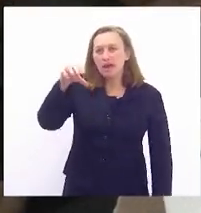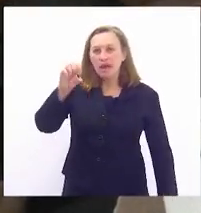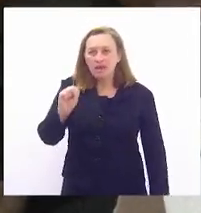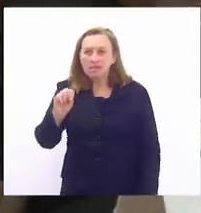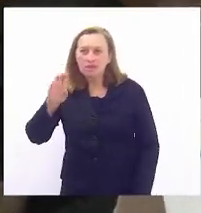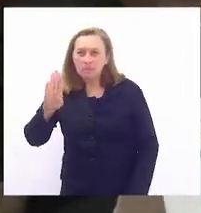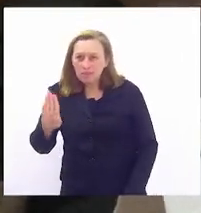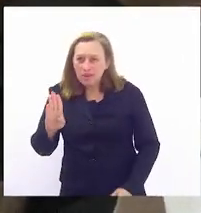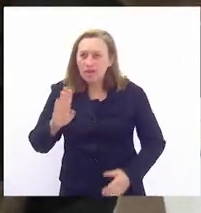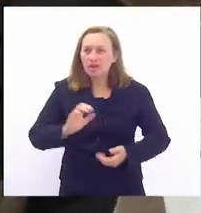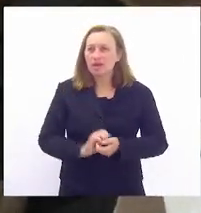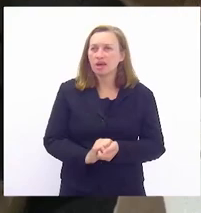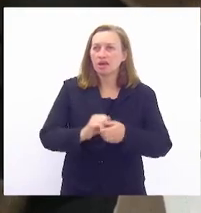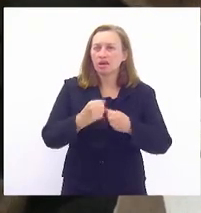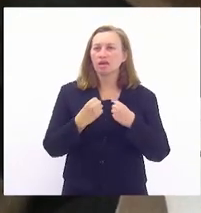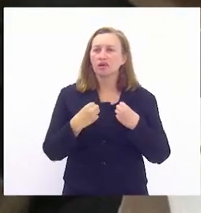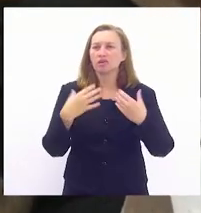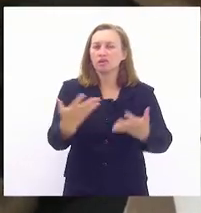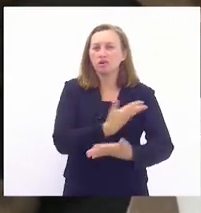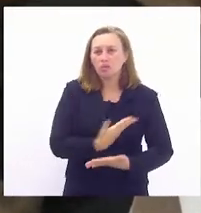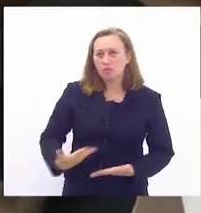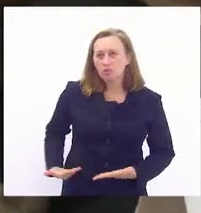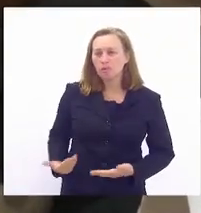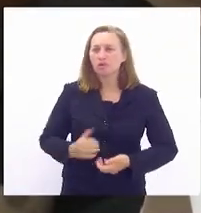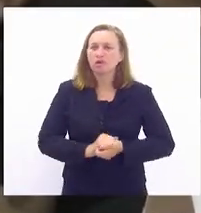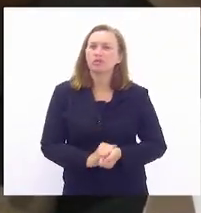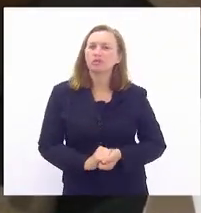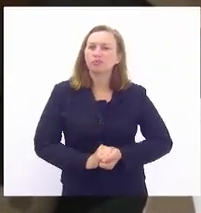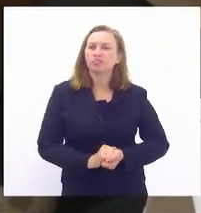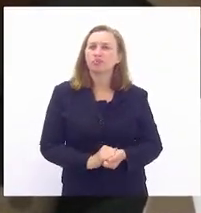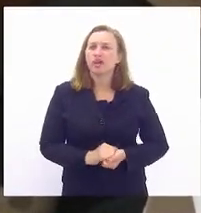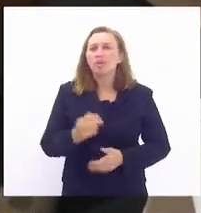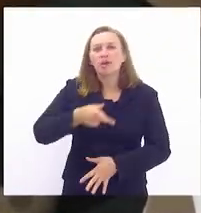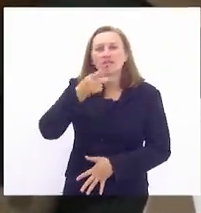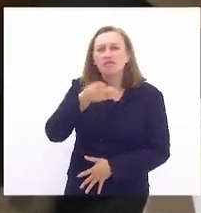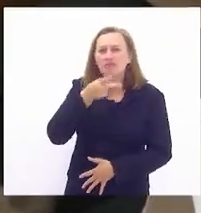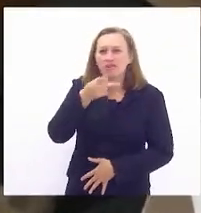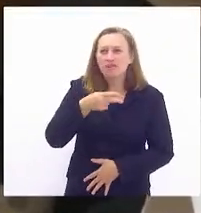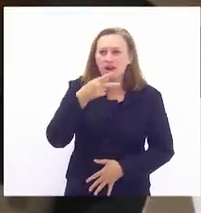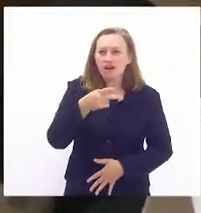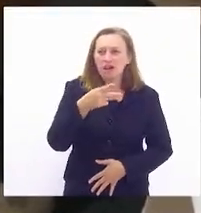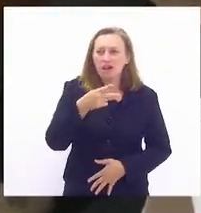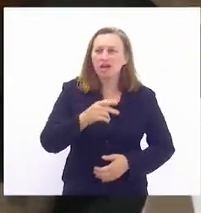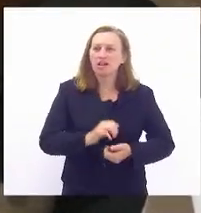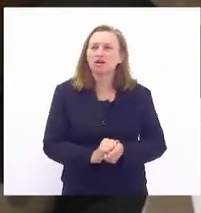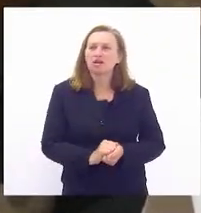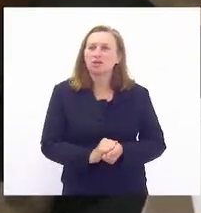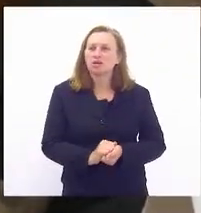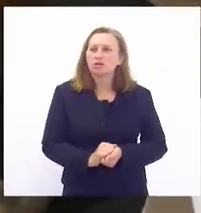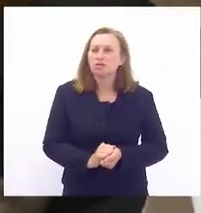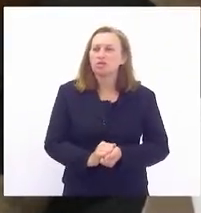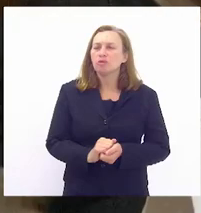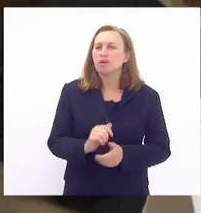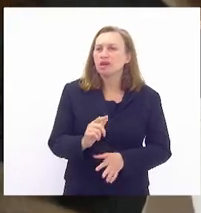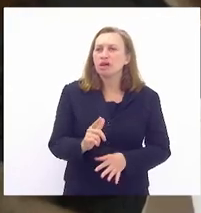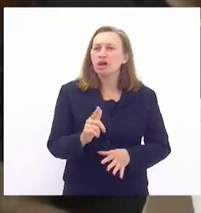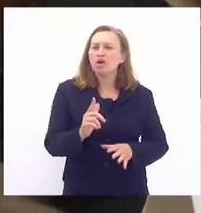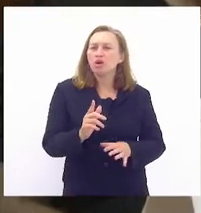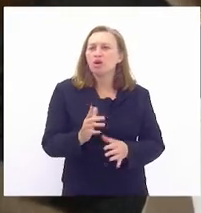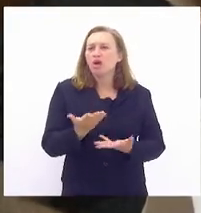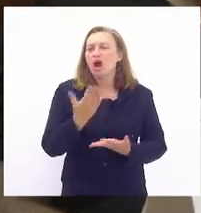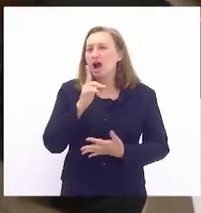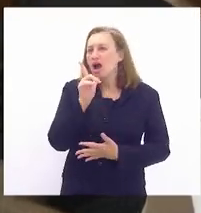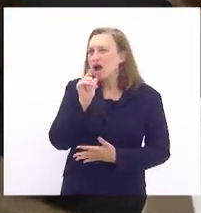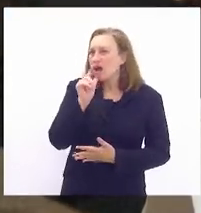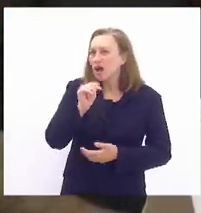convocada pelo então vereador Jari, mas hoje deputado, para falar sobre o depósito de escolha da CSN. Nós temos, o PSB, lutado muito para que